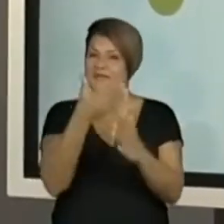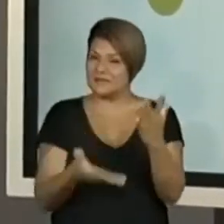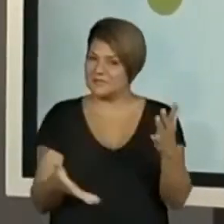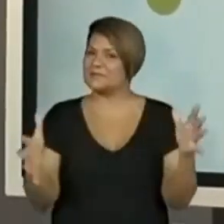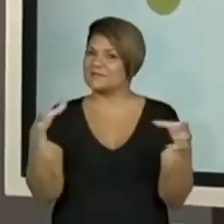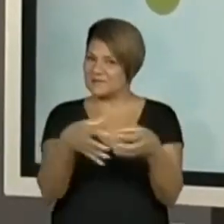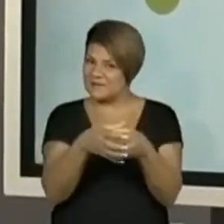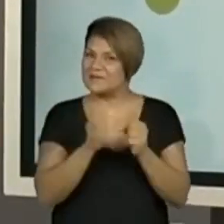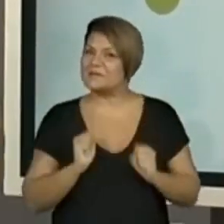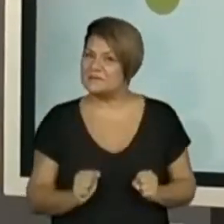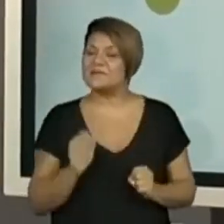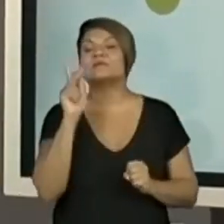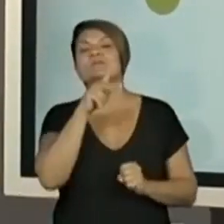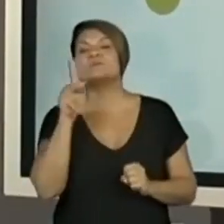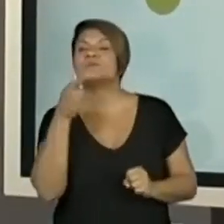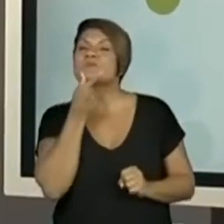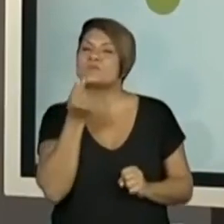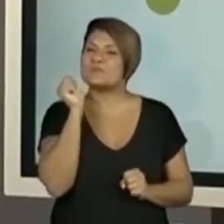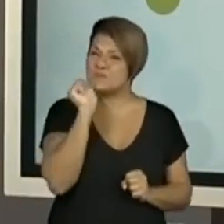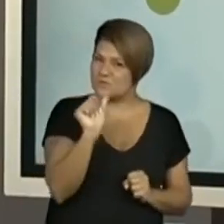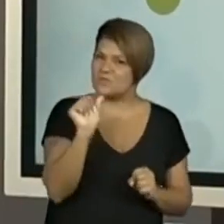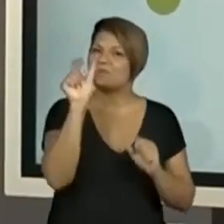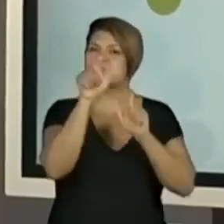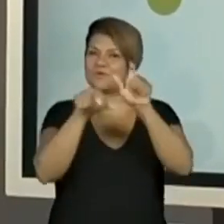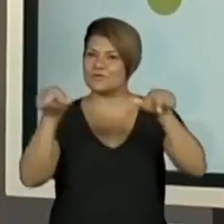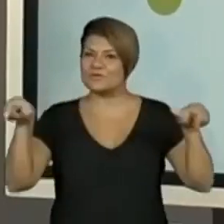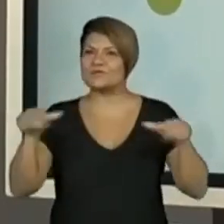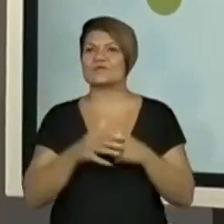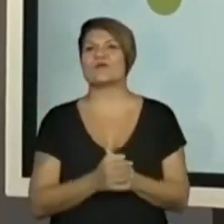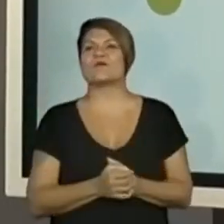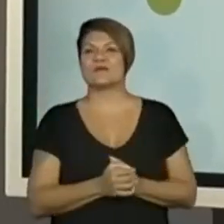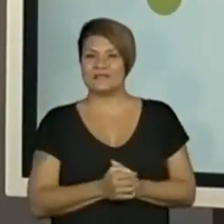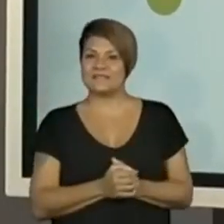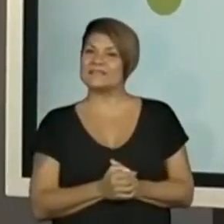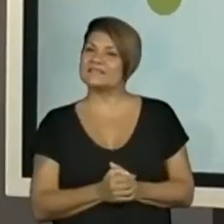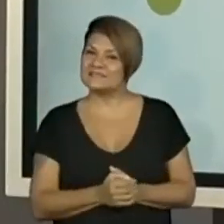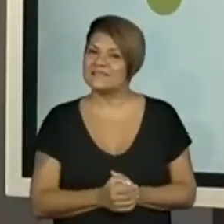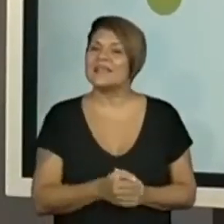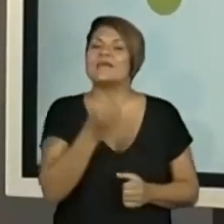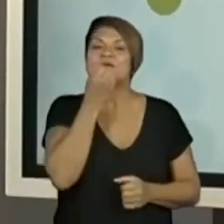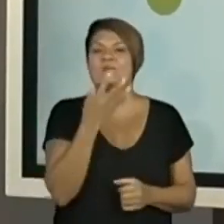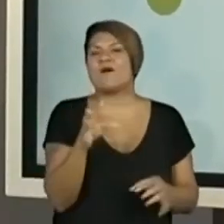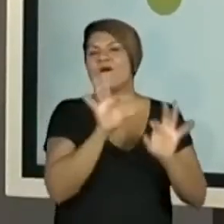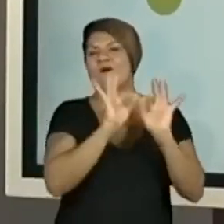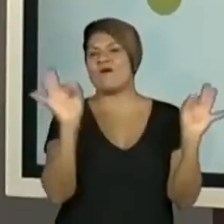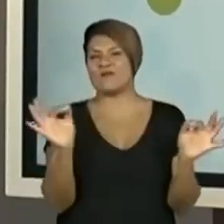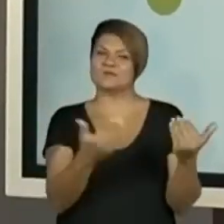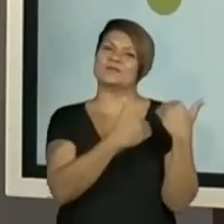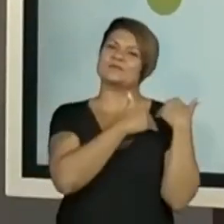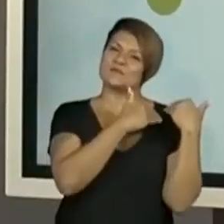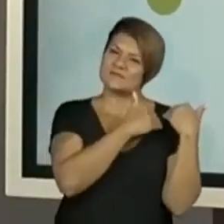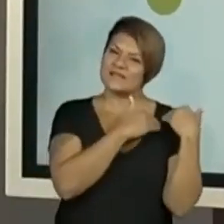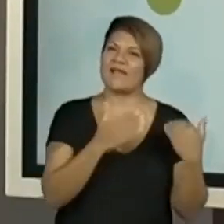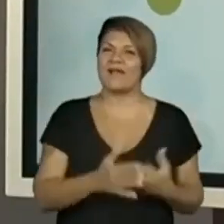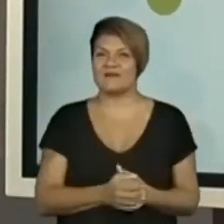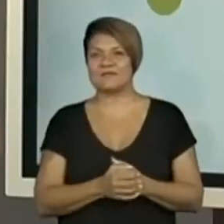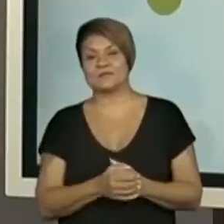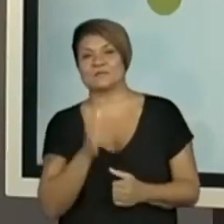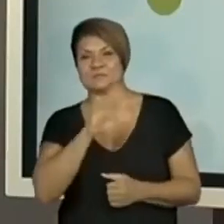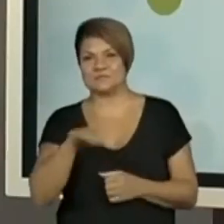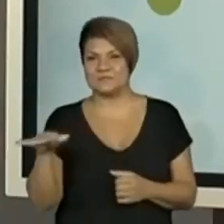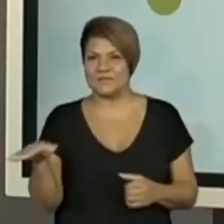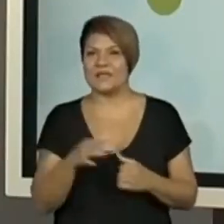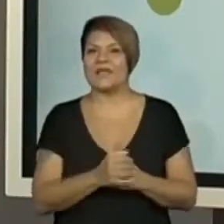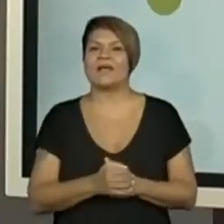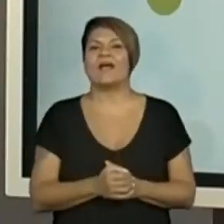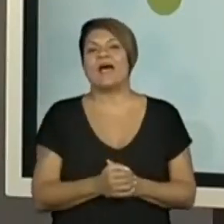de libras professores e professoras muito obrigada pela parceria todos os responsáveis também aí pelos alunos